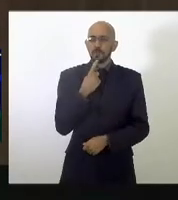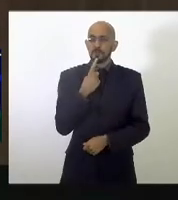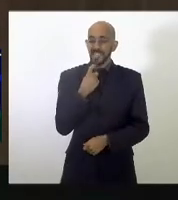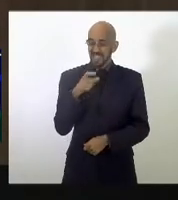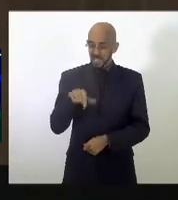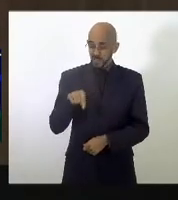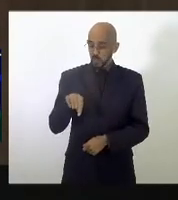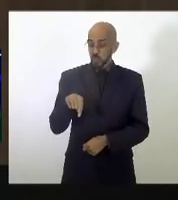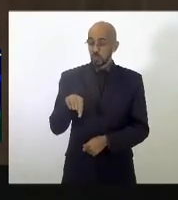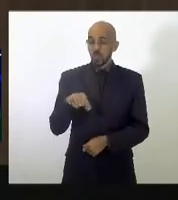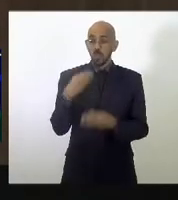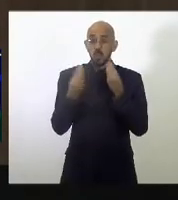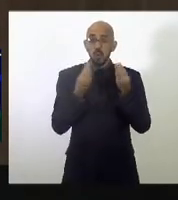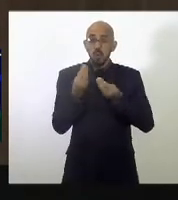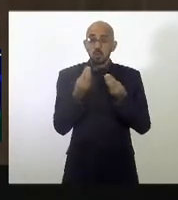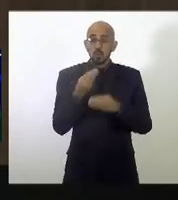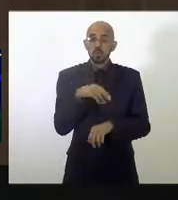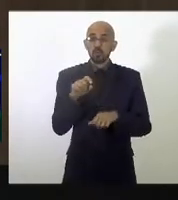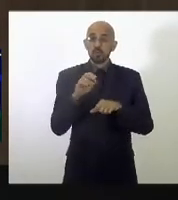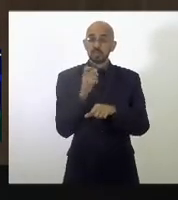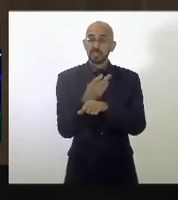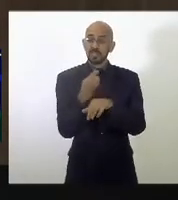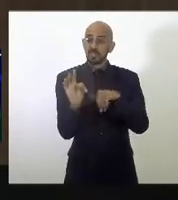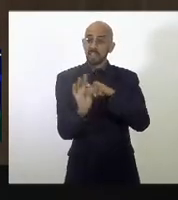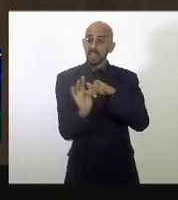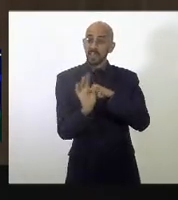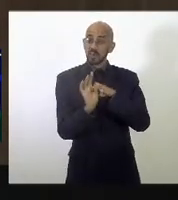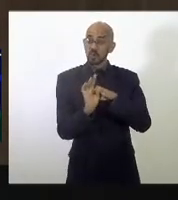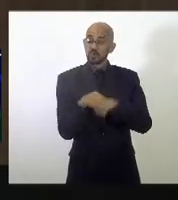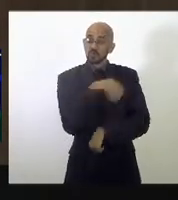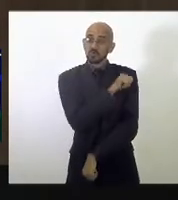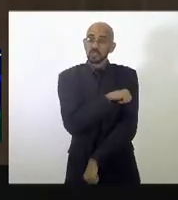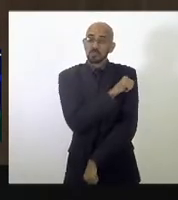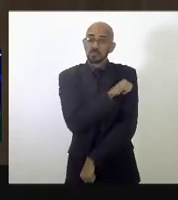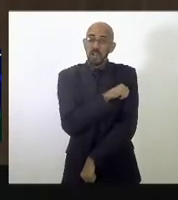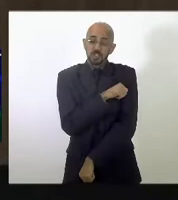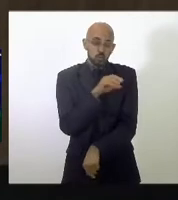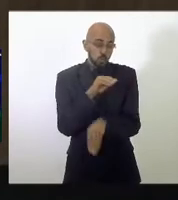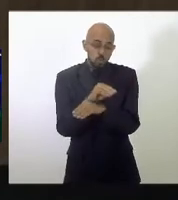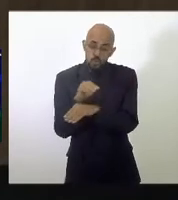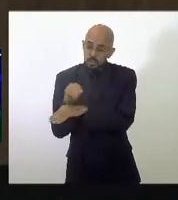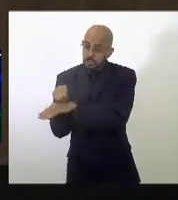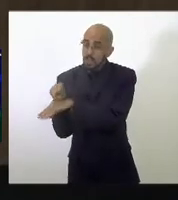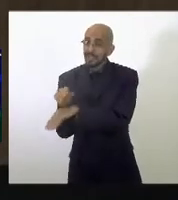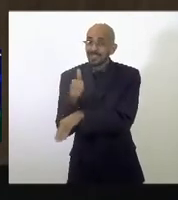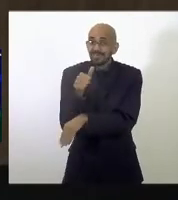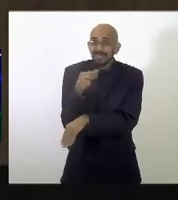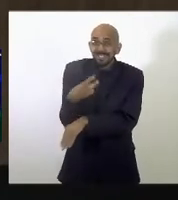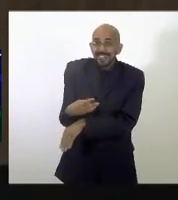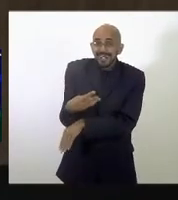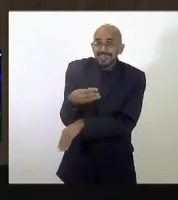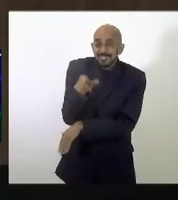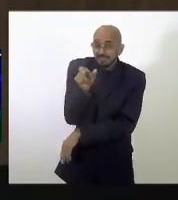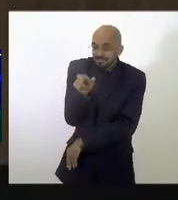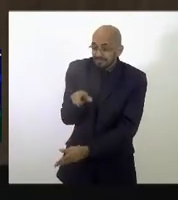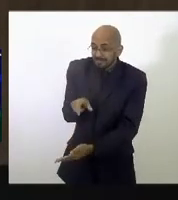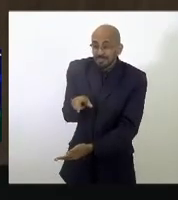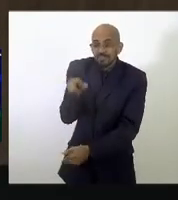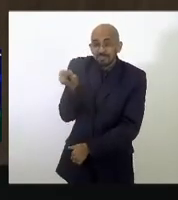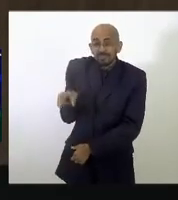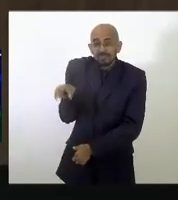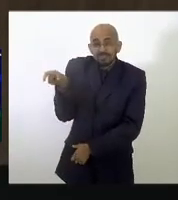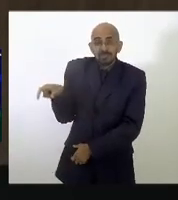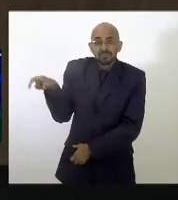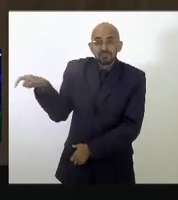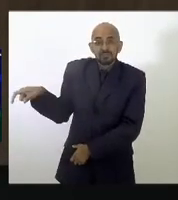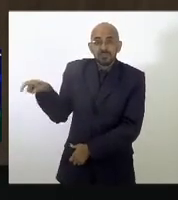um técnico de enfermagem para mais de 13 pacientes, fora as crianças? Então, nós precisamos